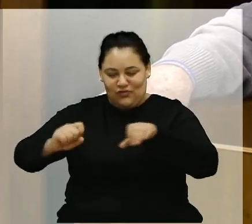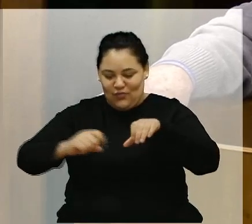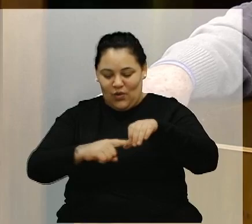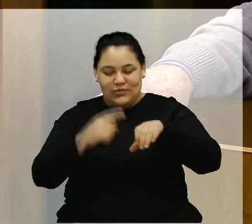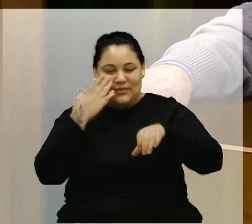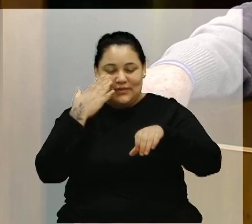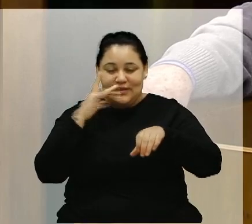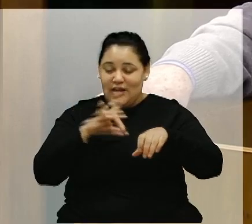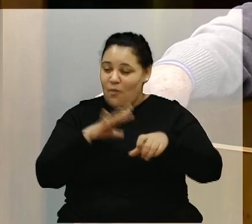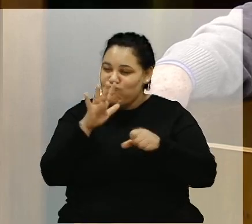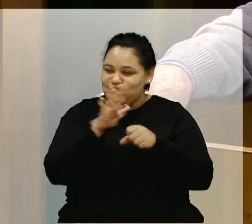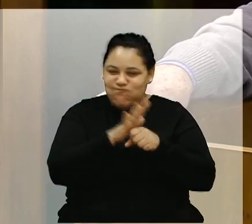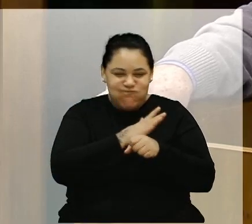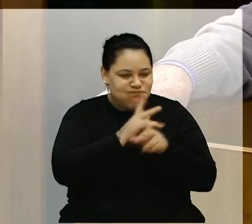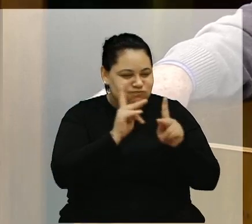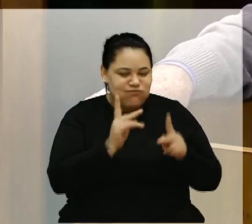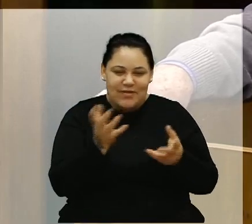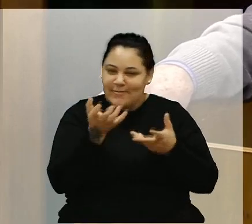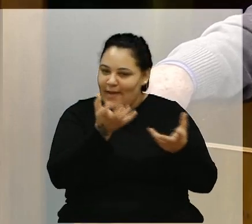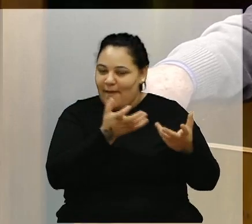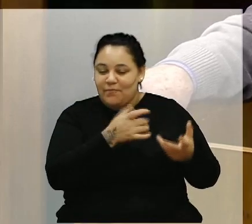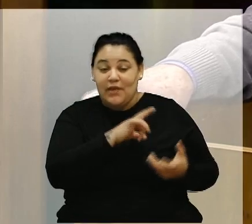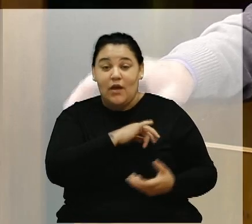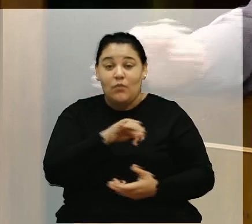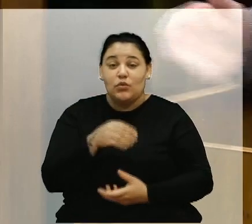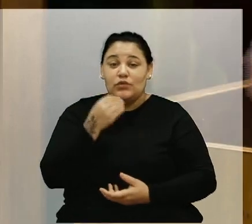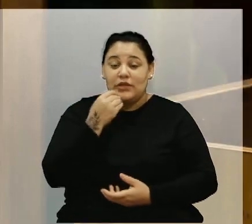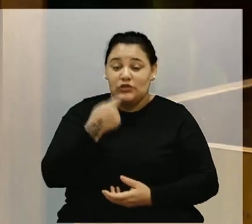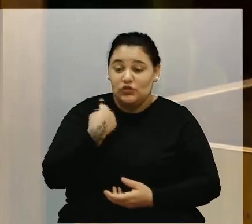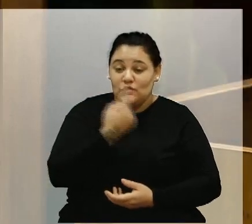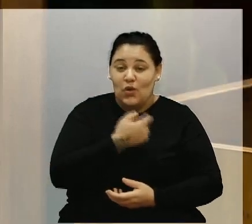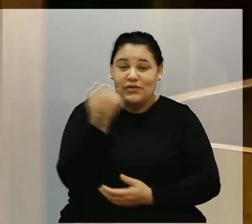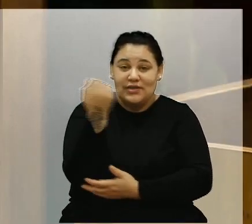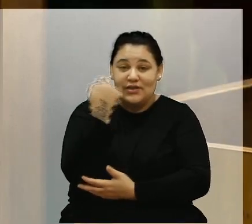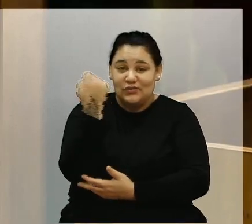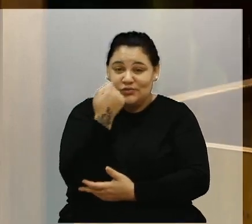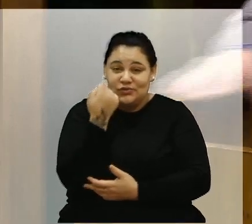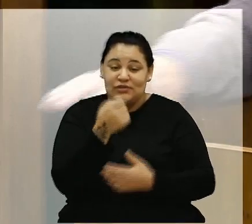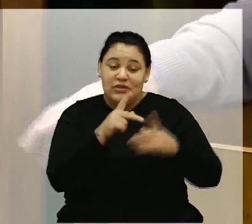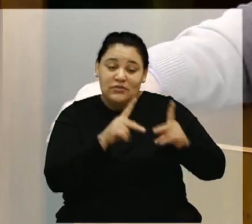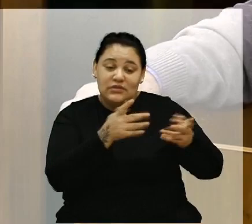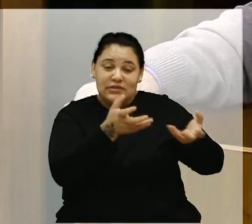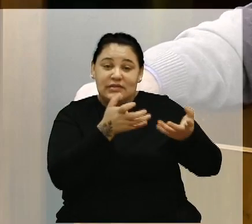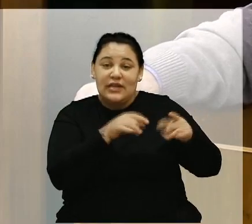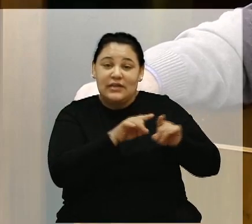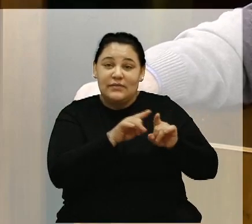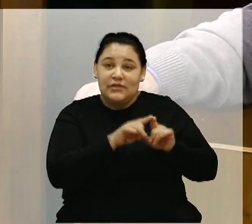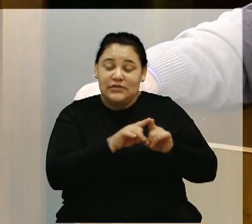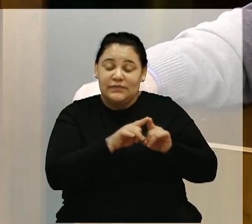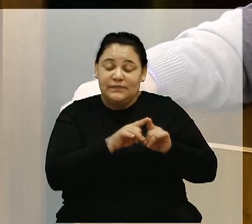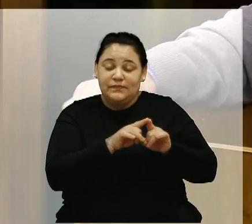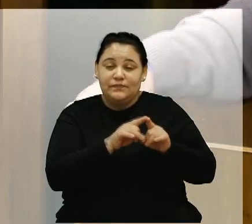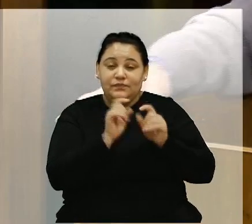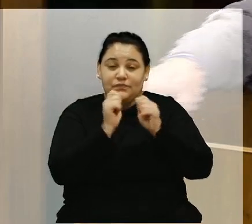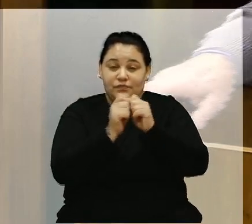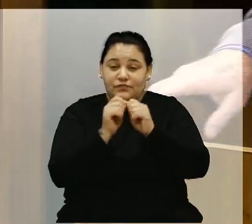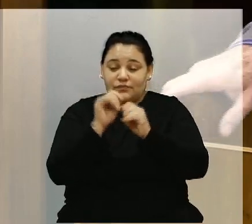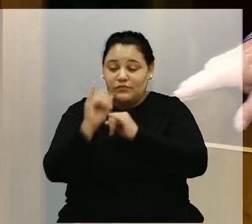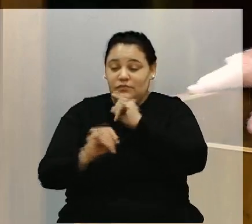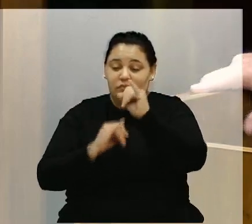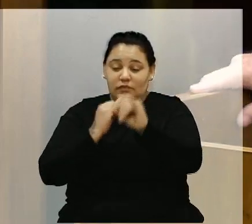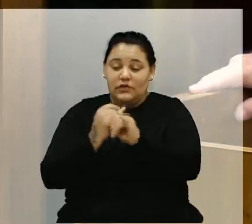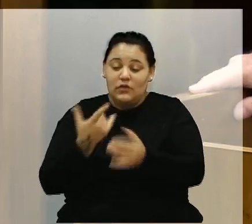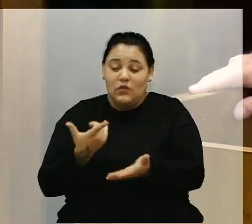também de nós, gaúchos, das pessoas que quiserem, através da internet, comprarem o